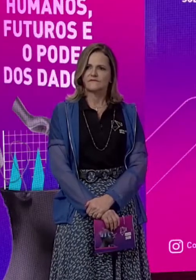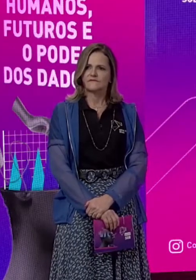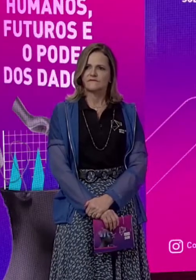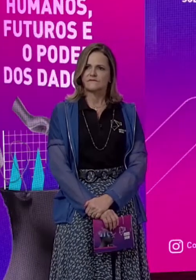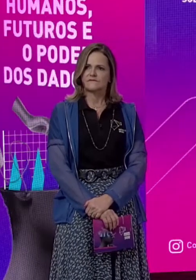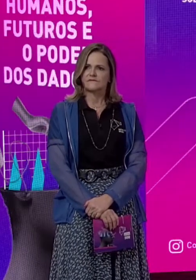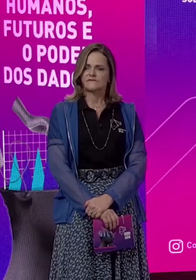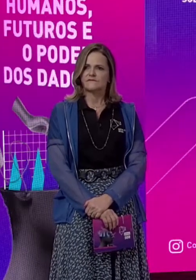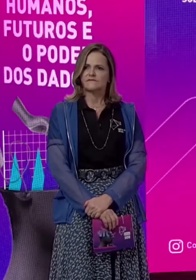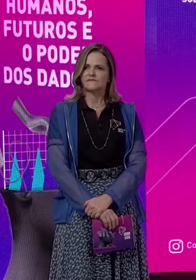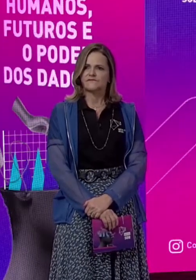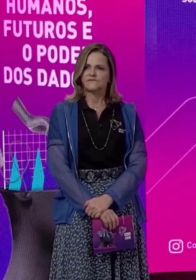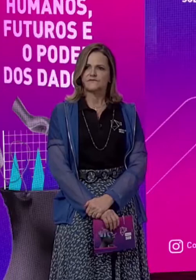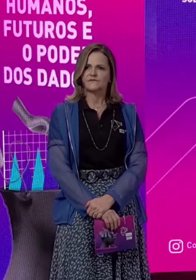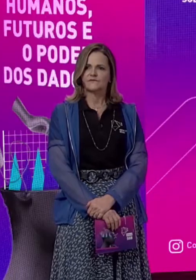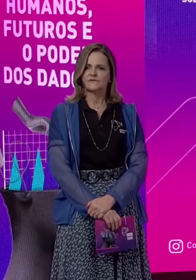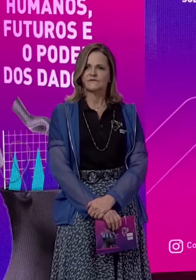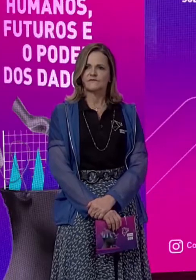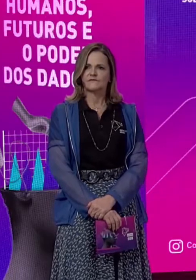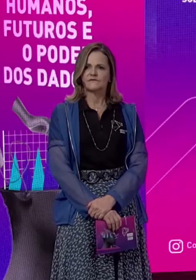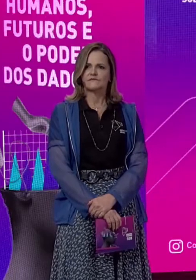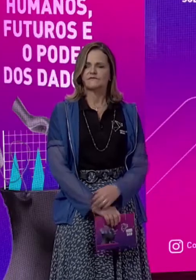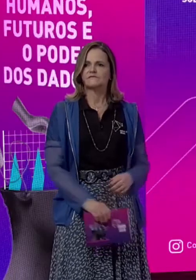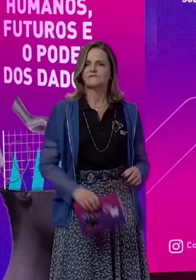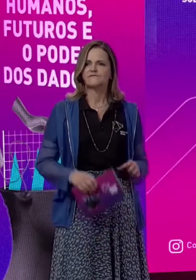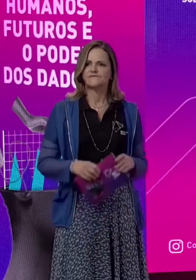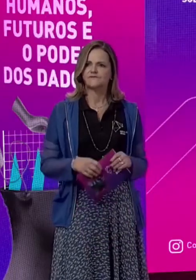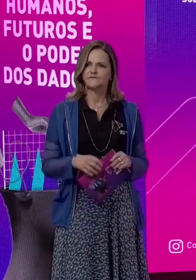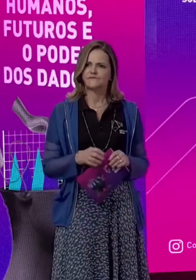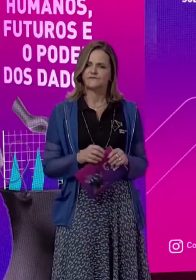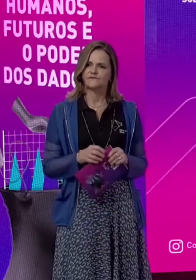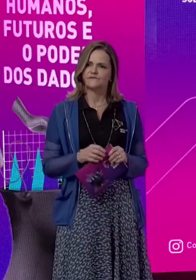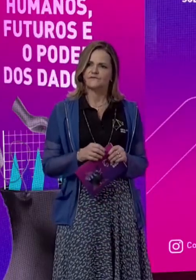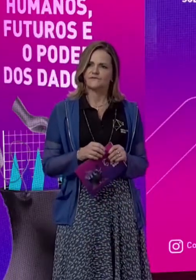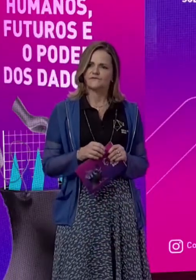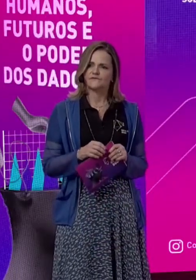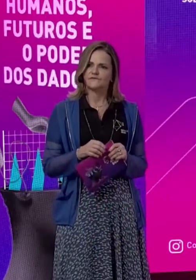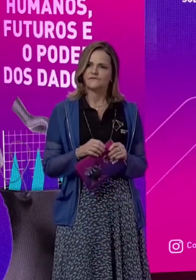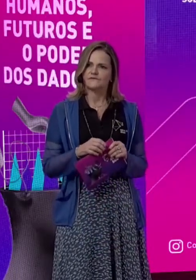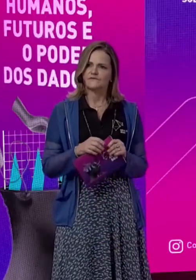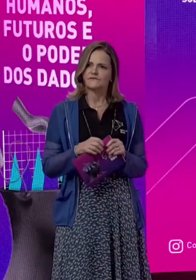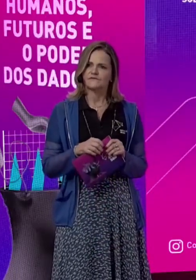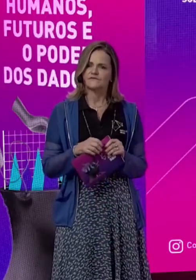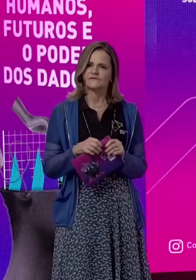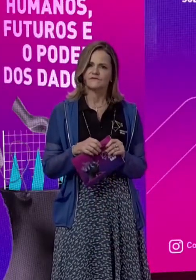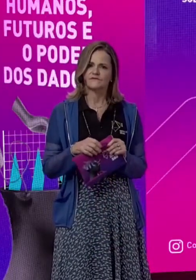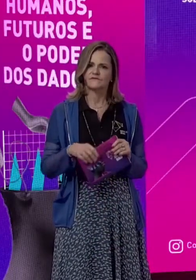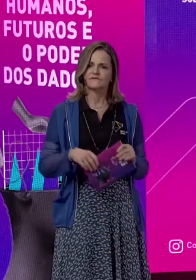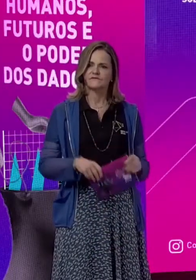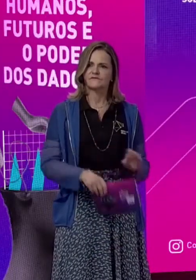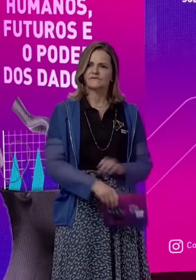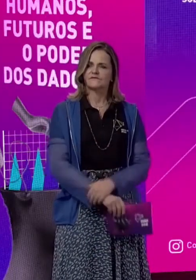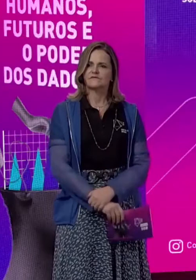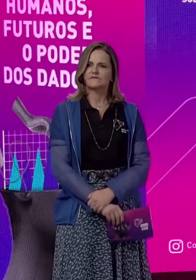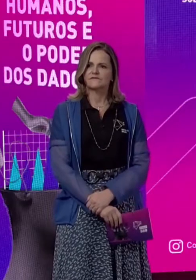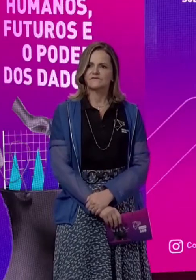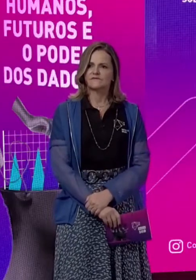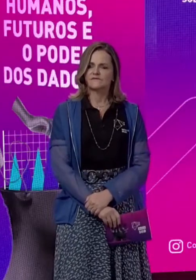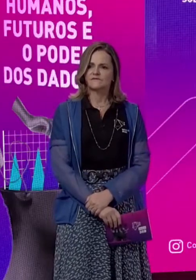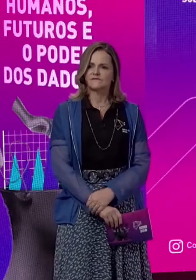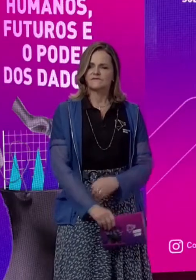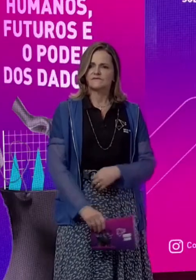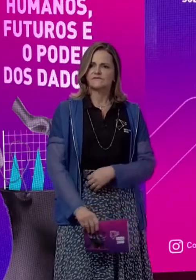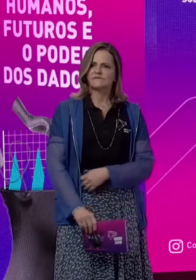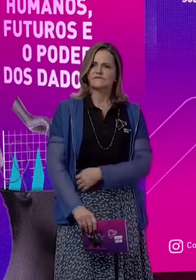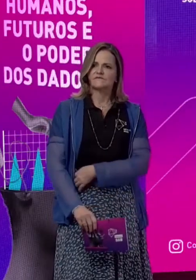dados. Isso é uma outra experiência que a gente tem. Depois que eu crio uma solução em dados, eu preciso começar a